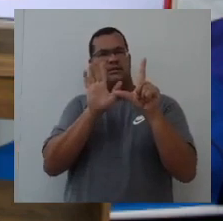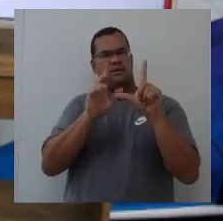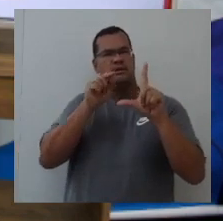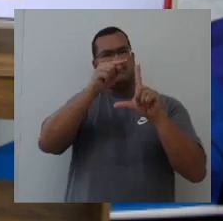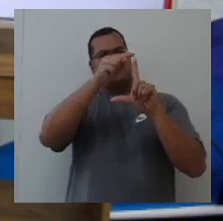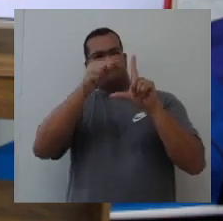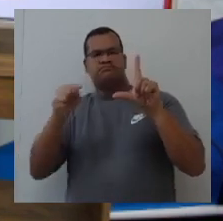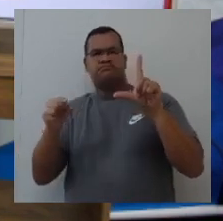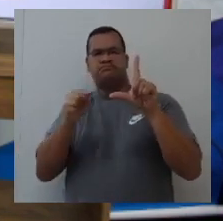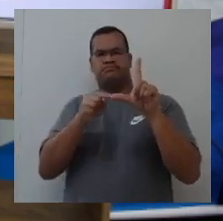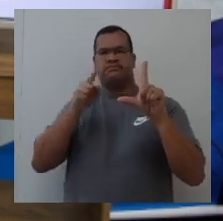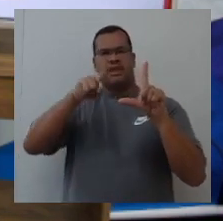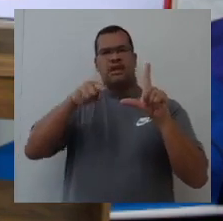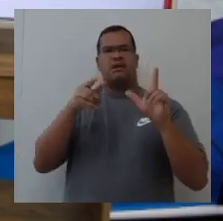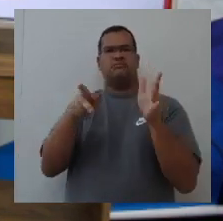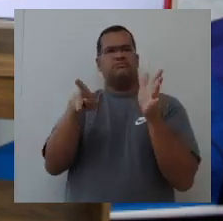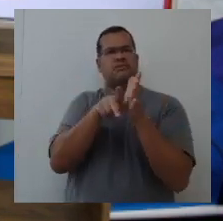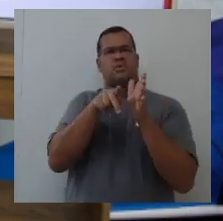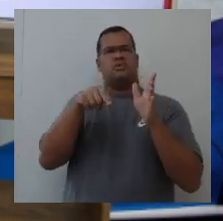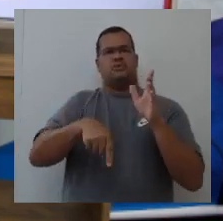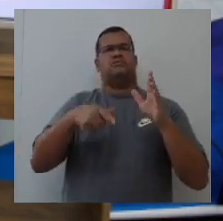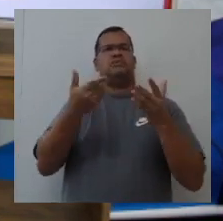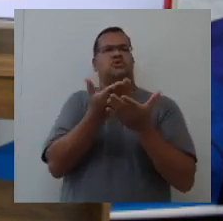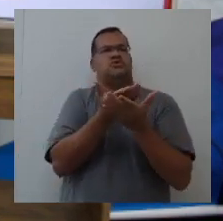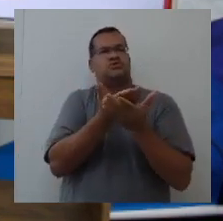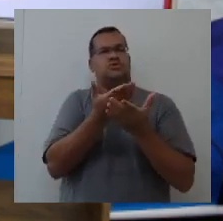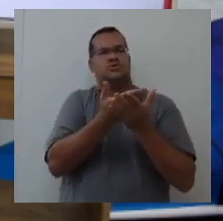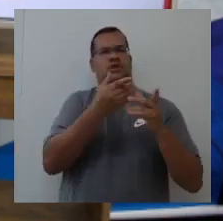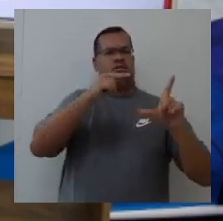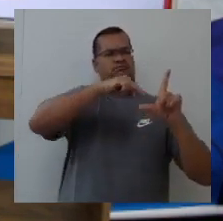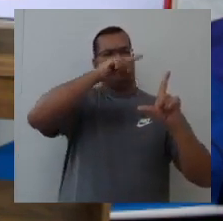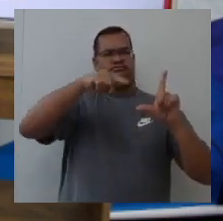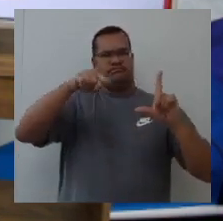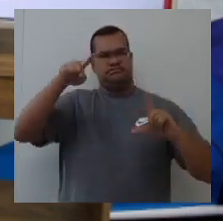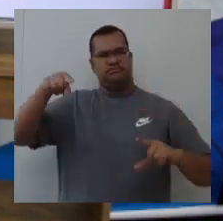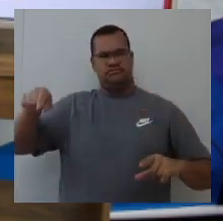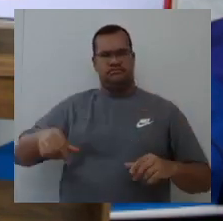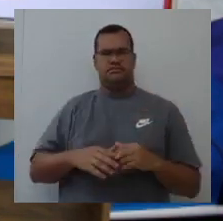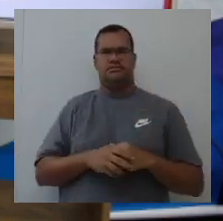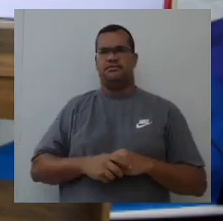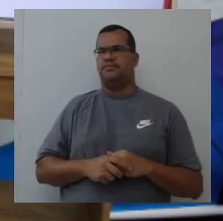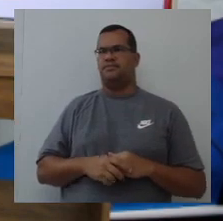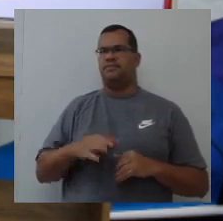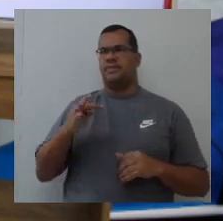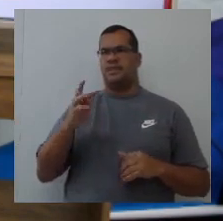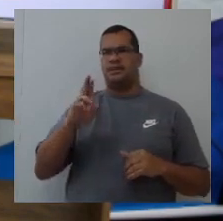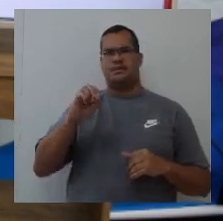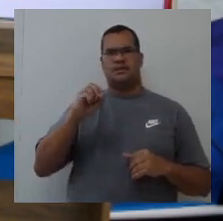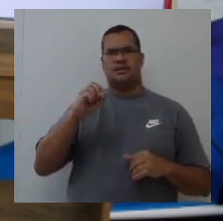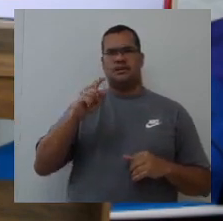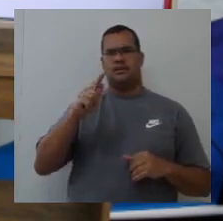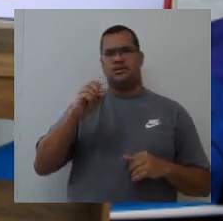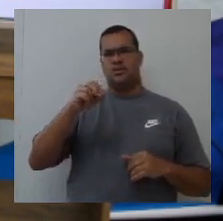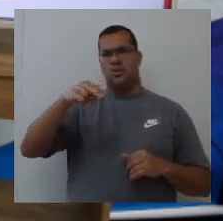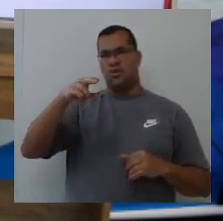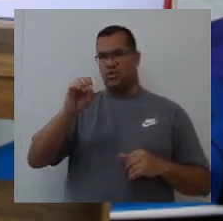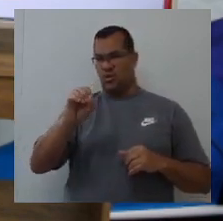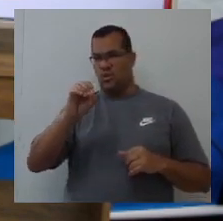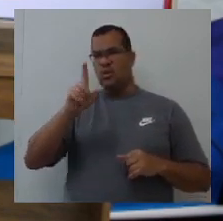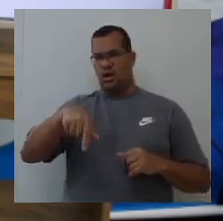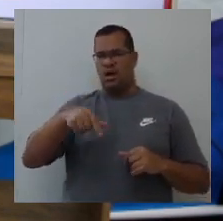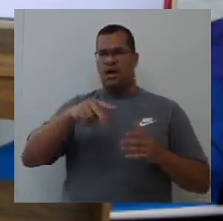mas agora eu vou me apropriar em triângulos retângulos. Mas trigonometria vem da palavra trígono, que quer dizer triângulo,